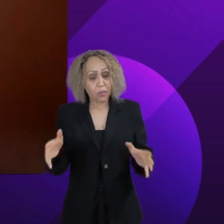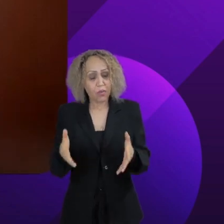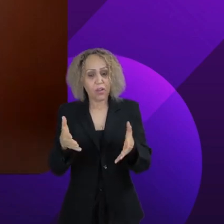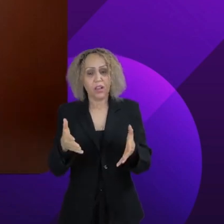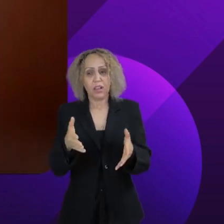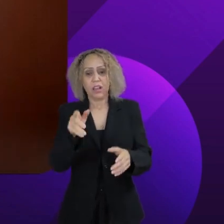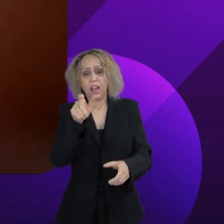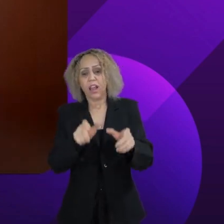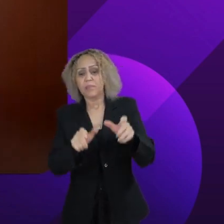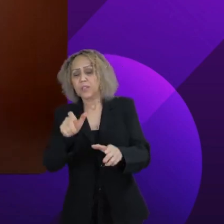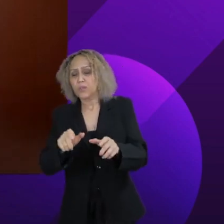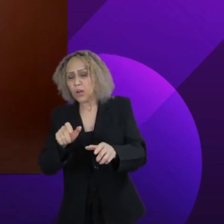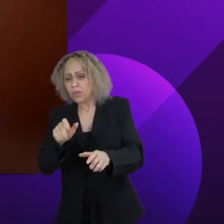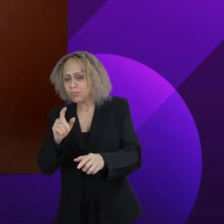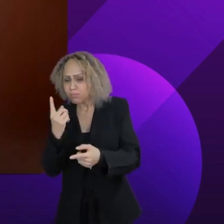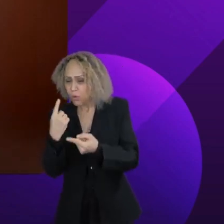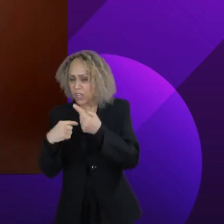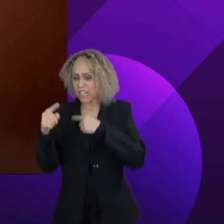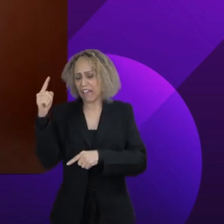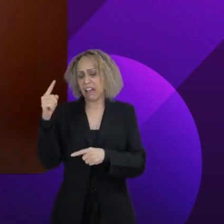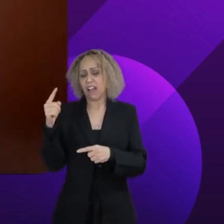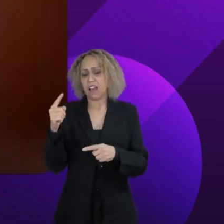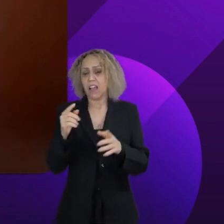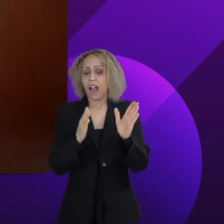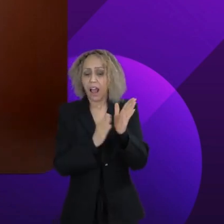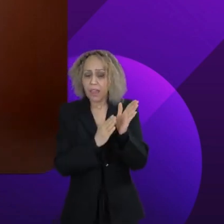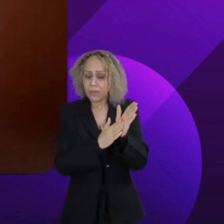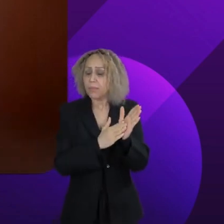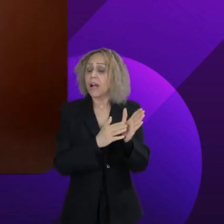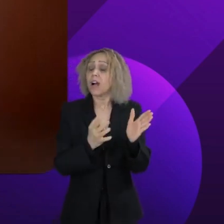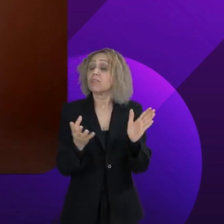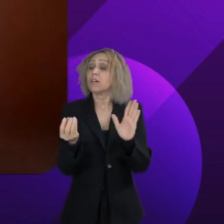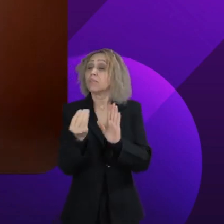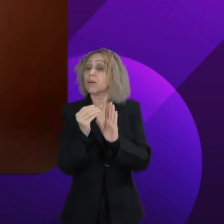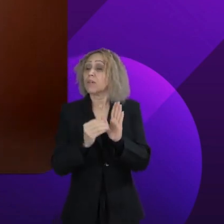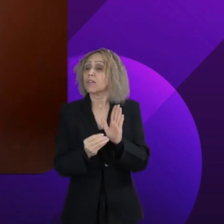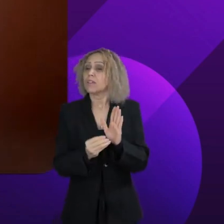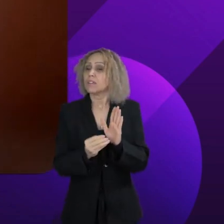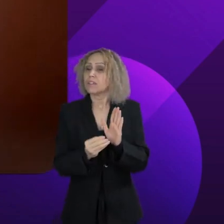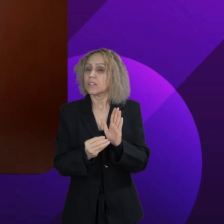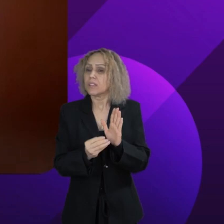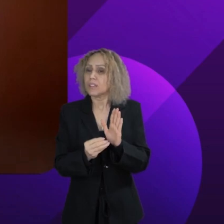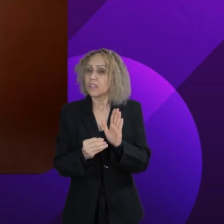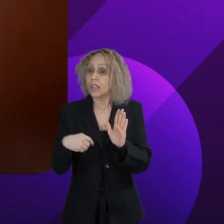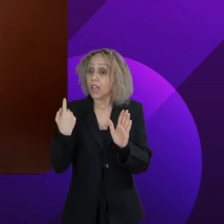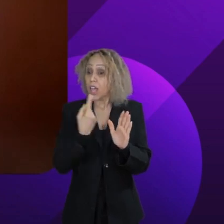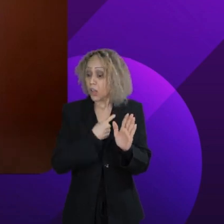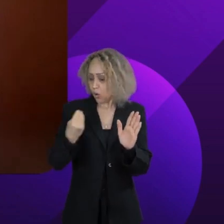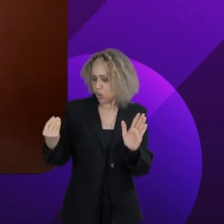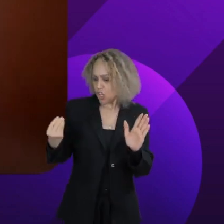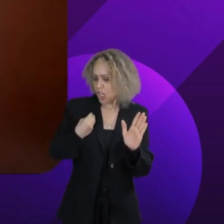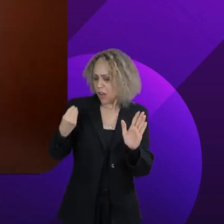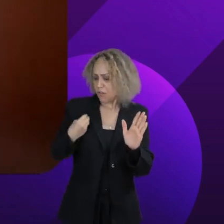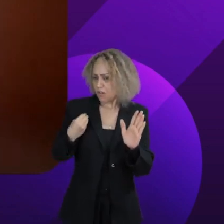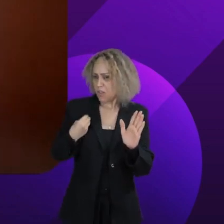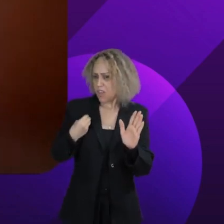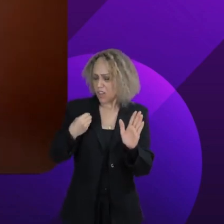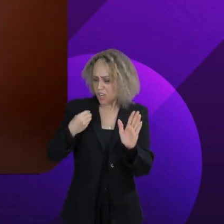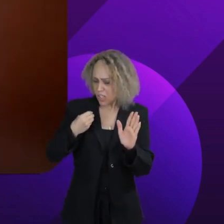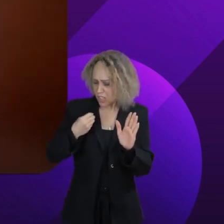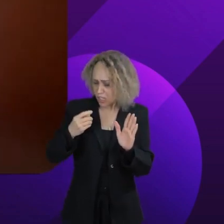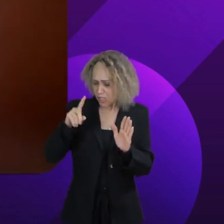das pautas, o que vai estar realmente na ordem do dia tem que ser coisas relacionadas à nossa vida, ao nosso